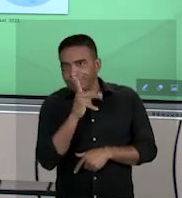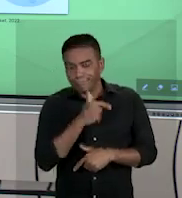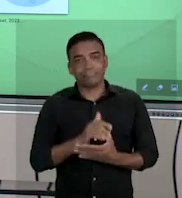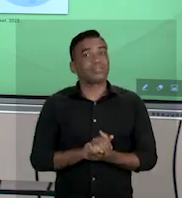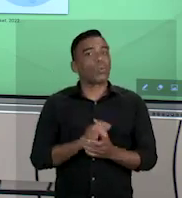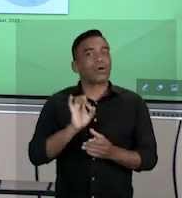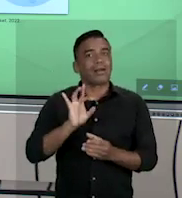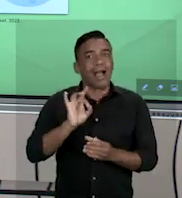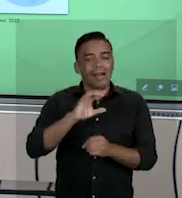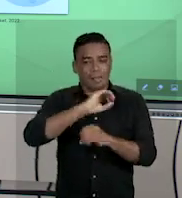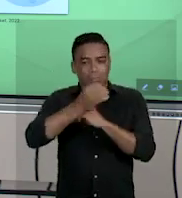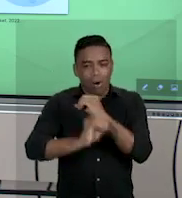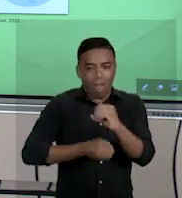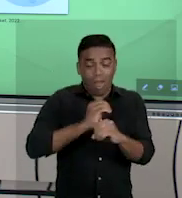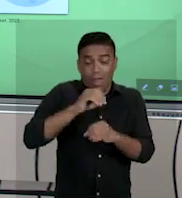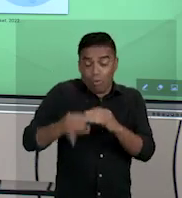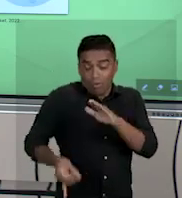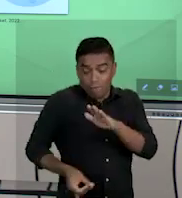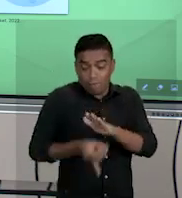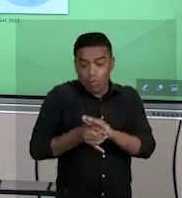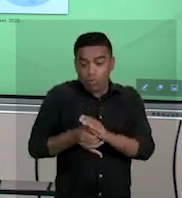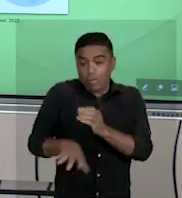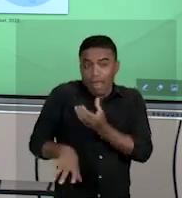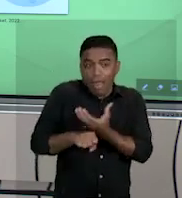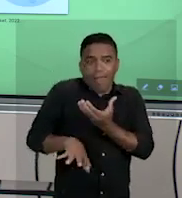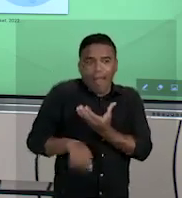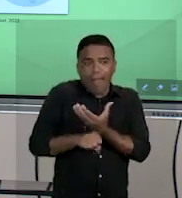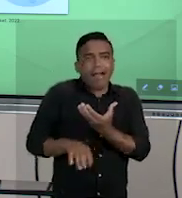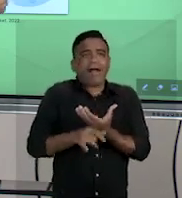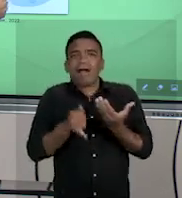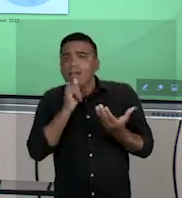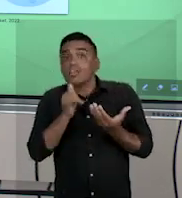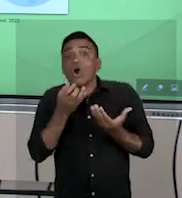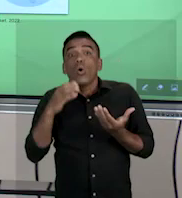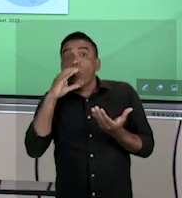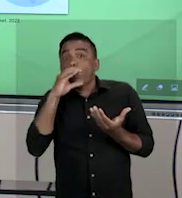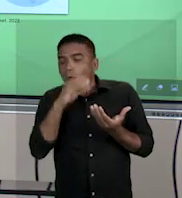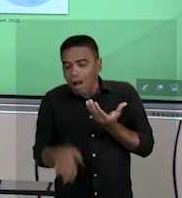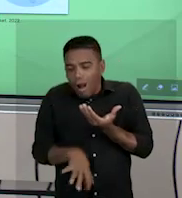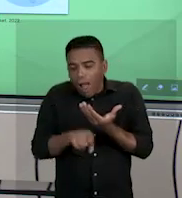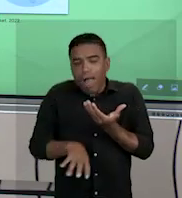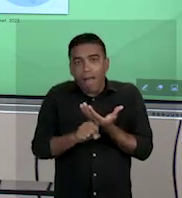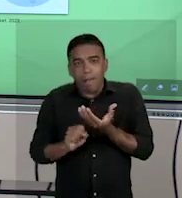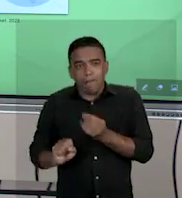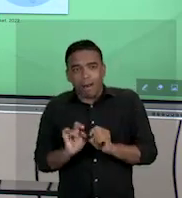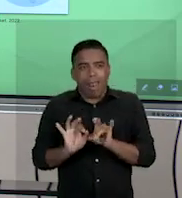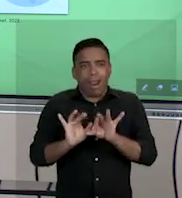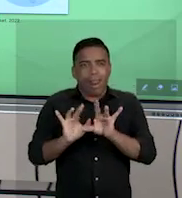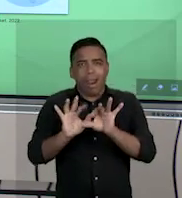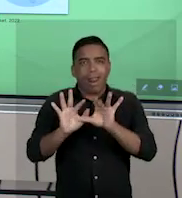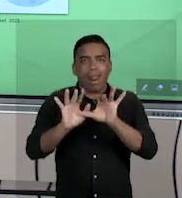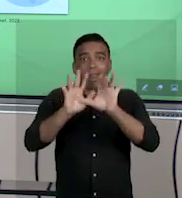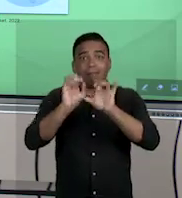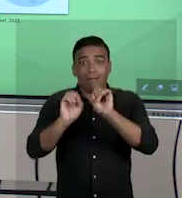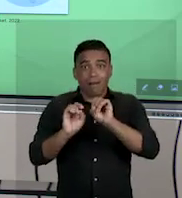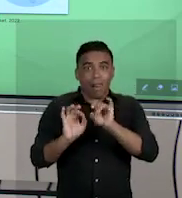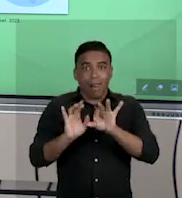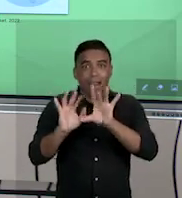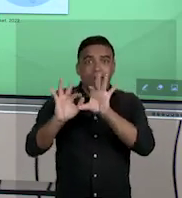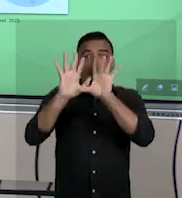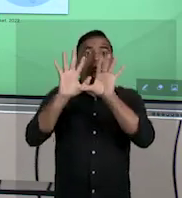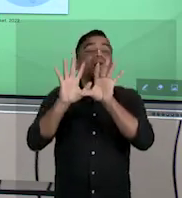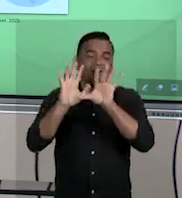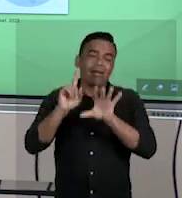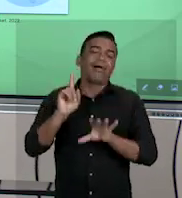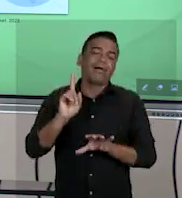cada moléculazinha ali do fundo vai recebendo a sua energia, então, e vai subindo e saindo, então, para fora dessa coluna